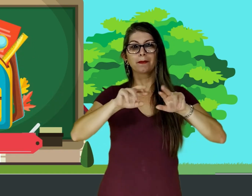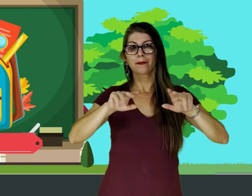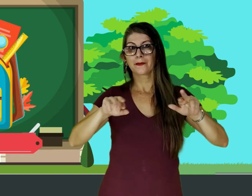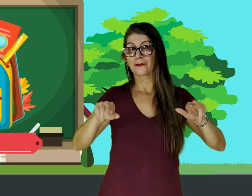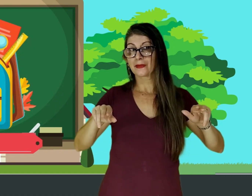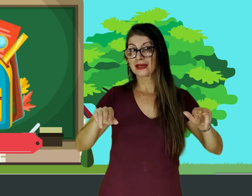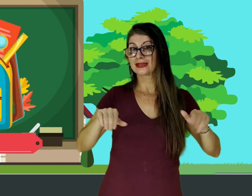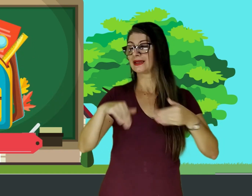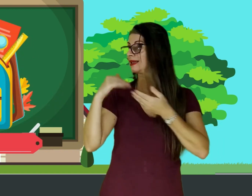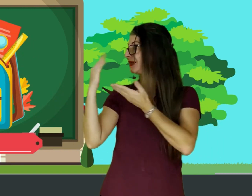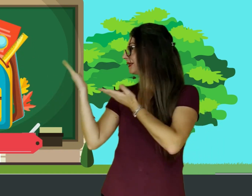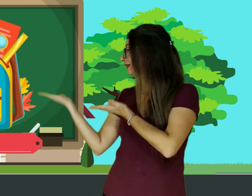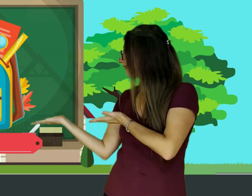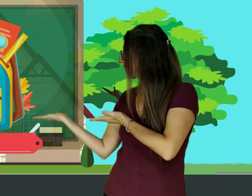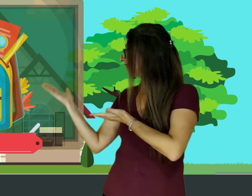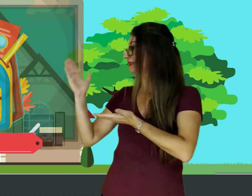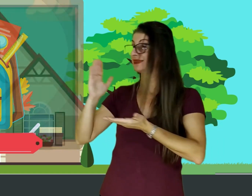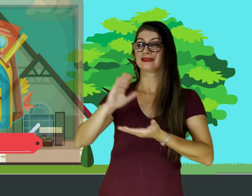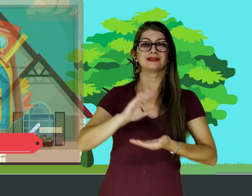Materiais.